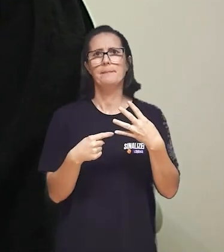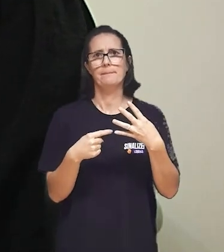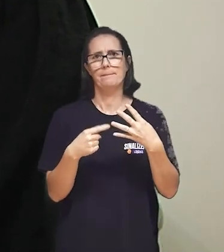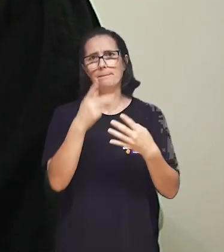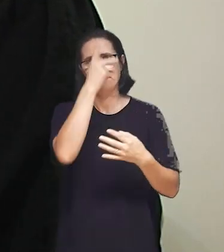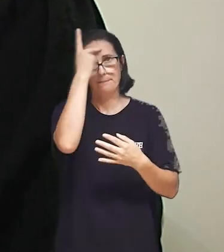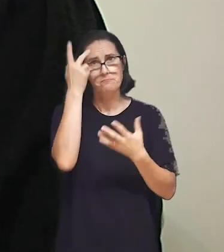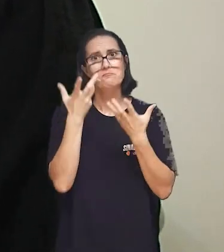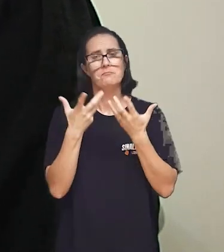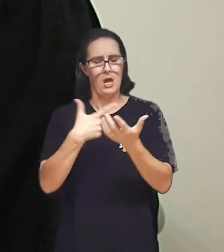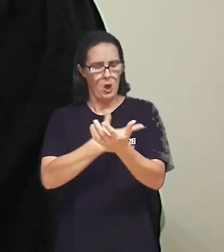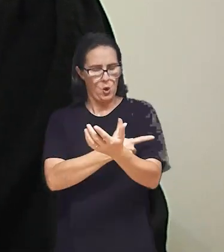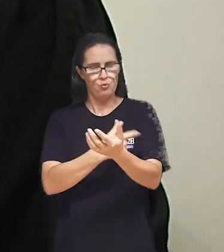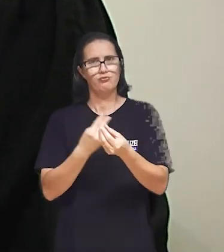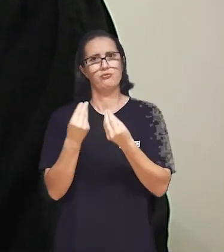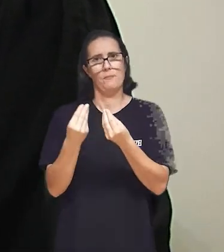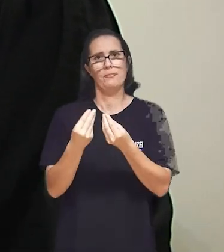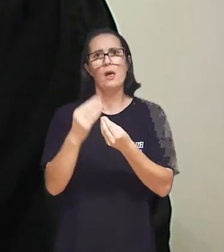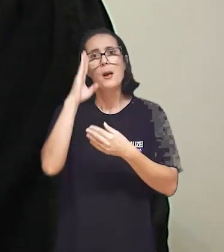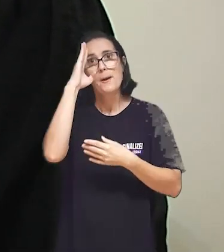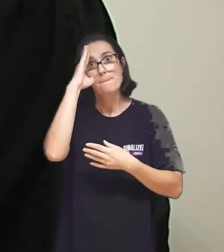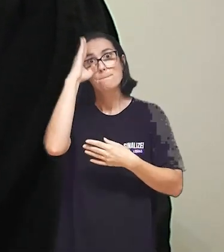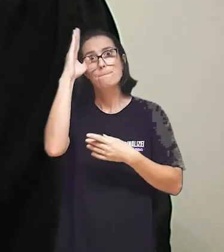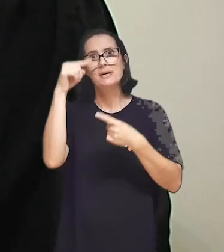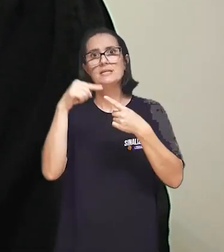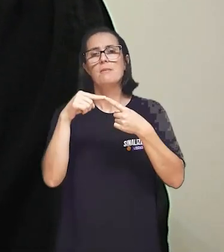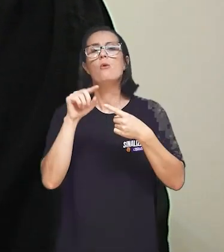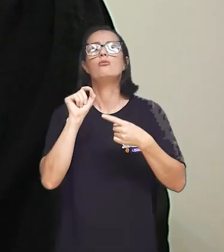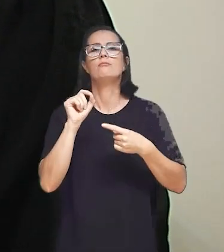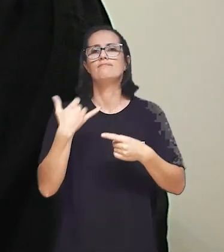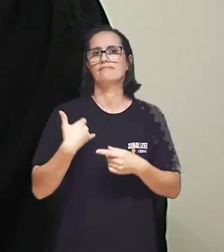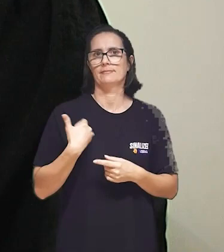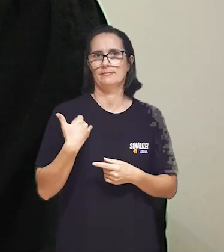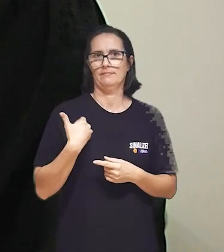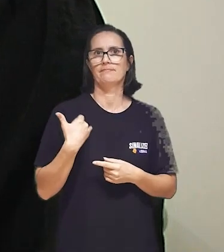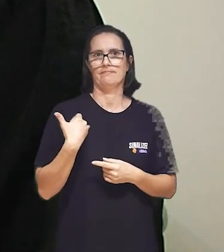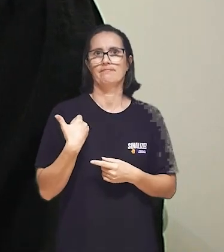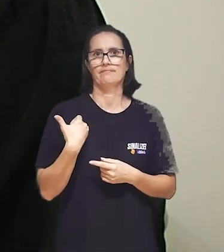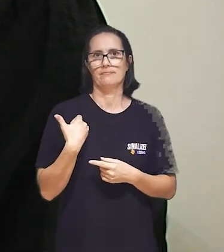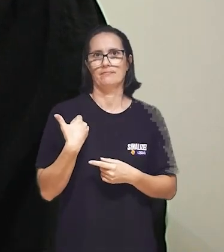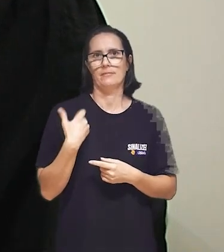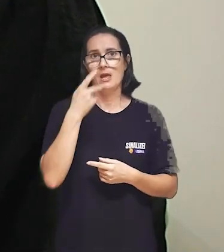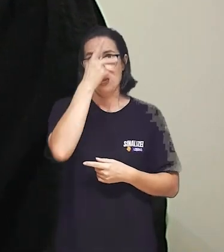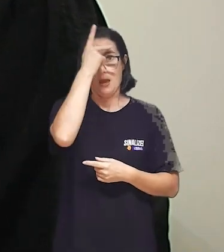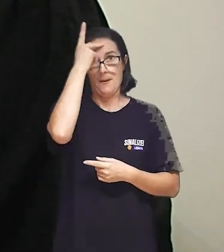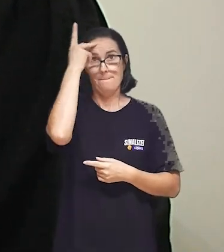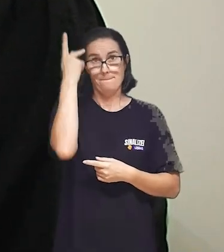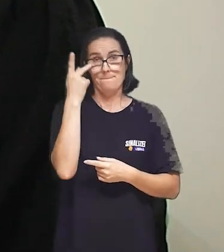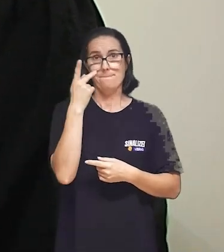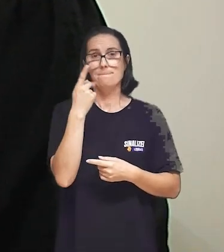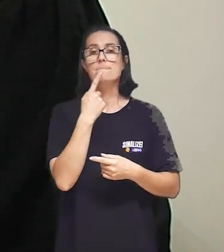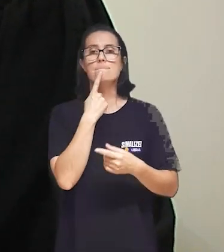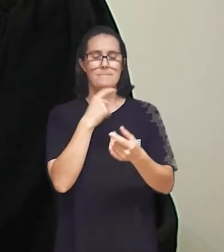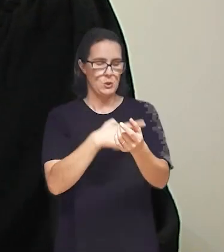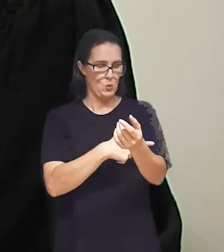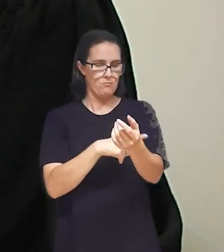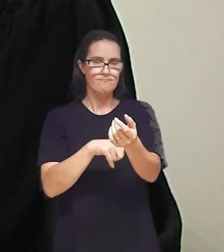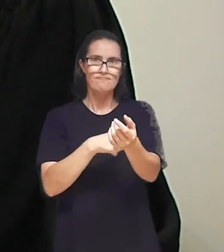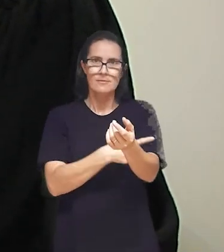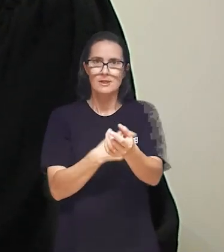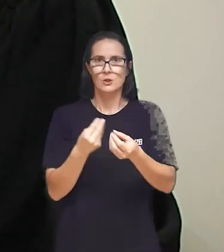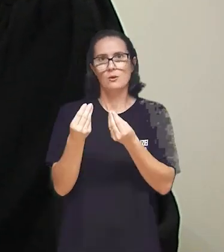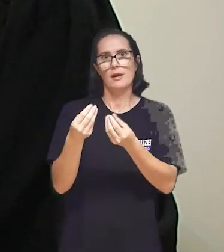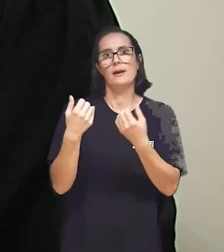à doação. O principal deles envolve a idade. Então, o doador de sangue ele tem que ter no mínimo